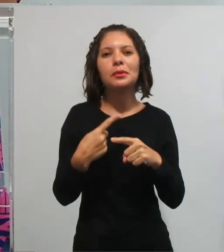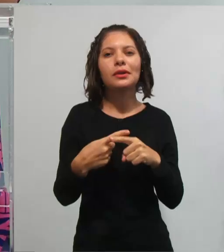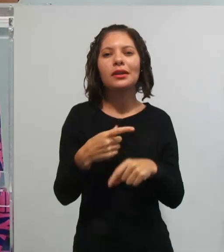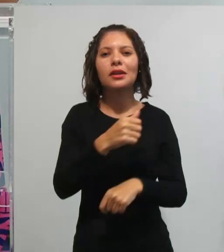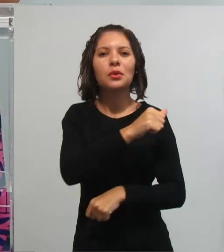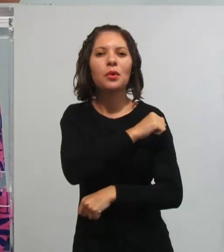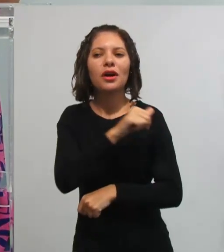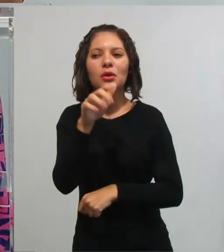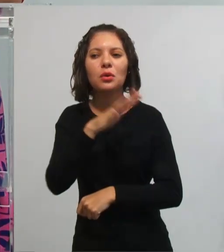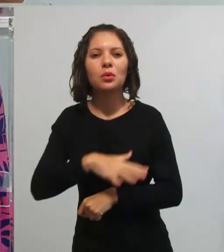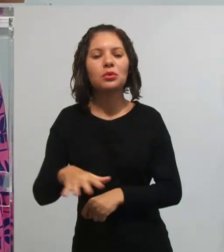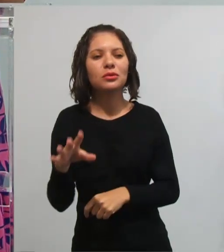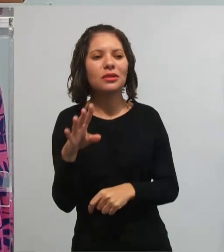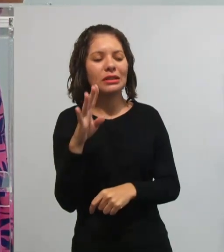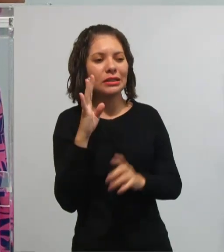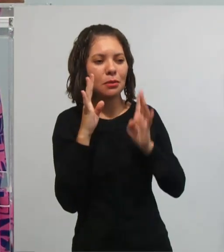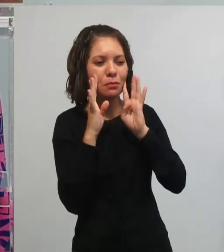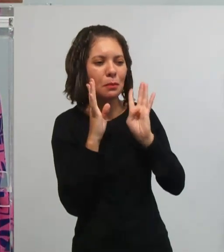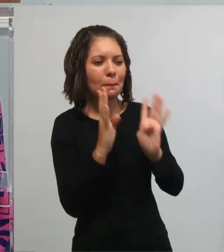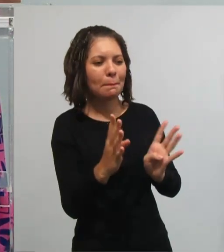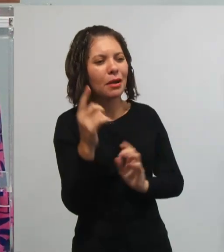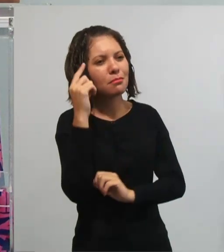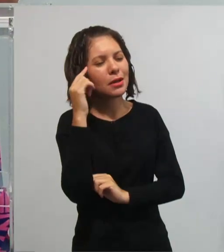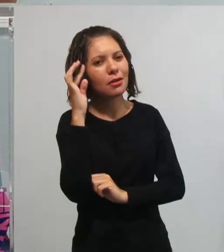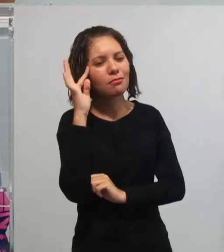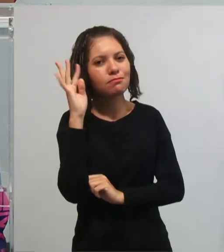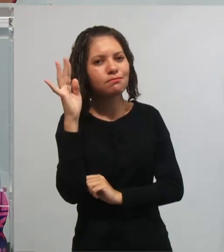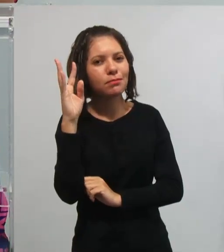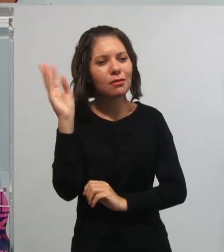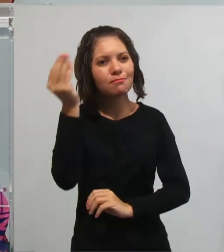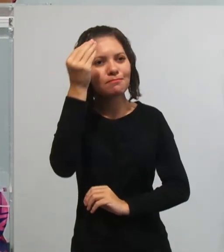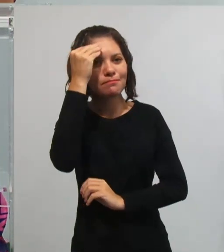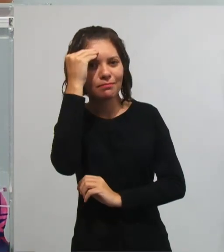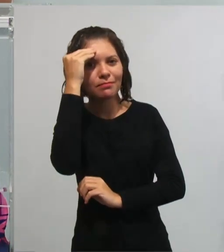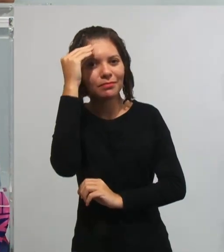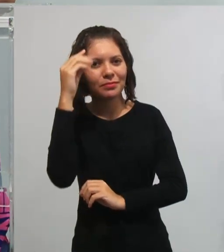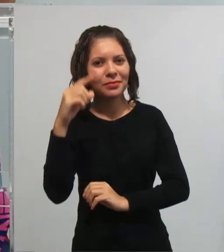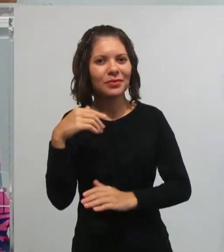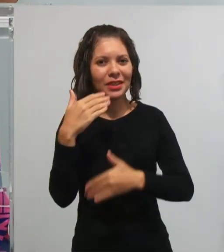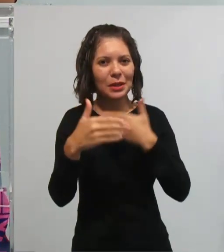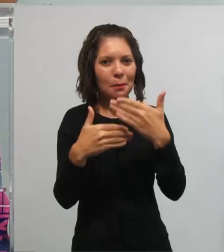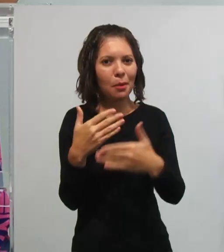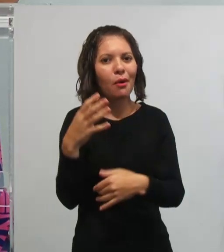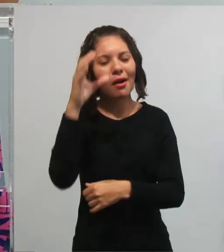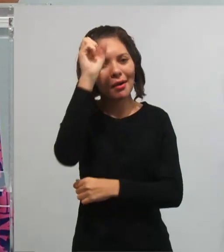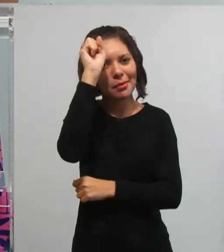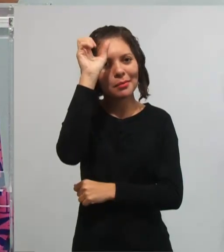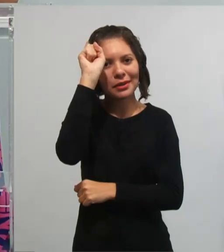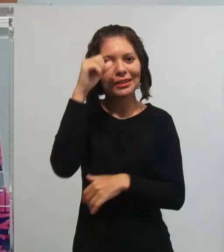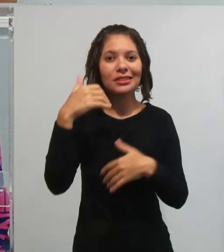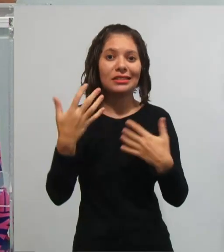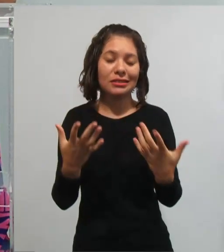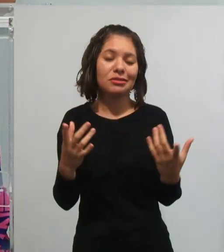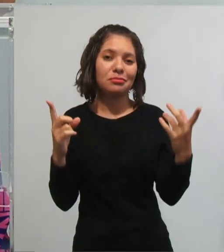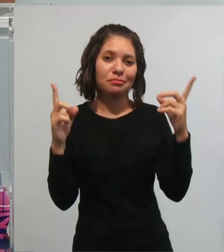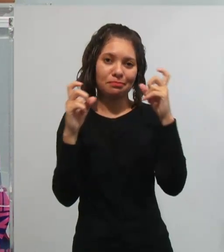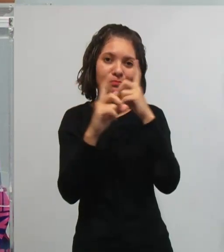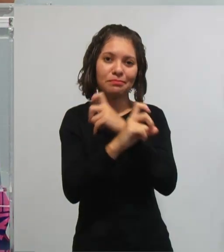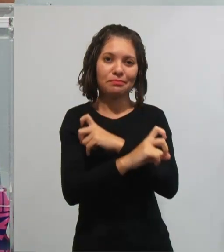partir, desse documento aqui, esse documento Ratio Studiorum. Então, era onde